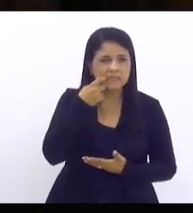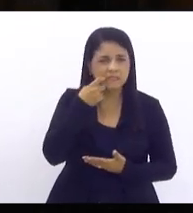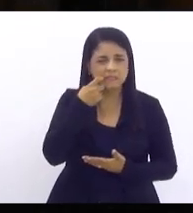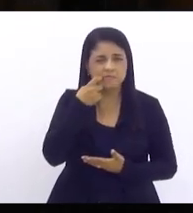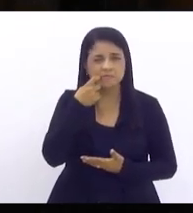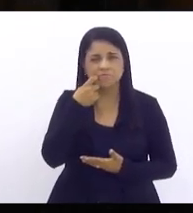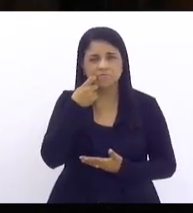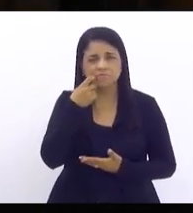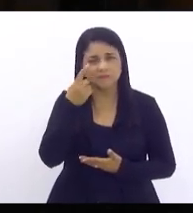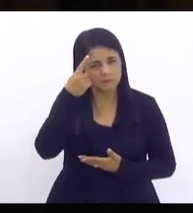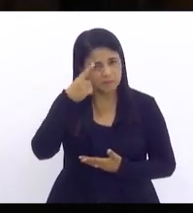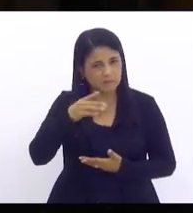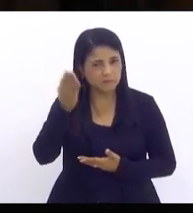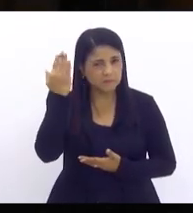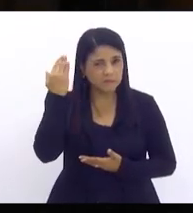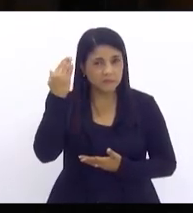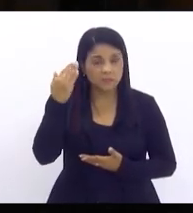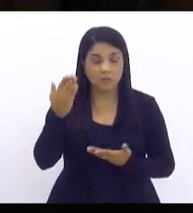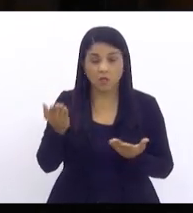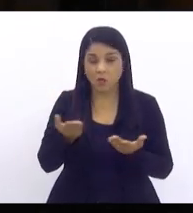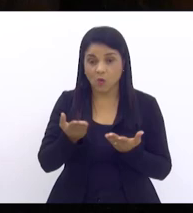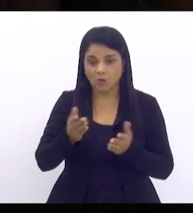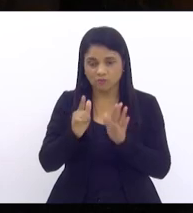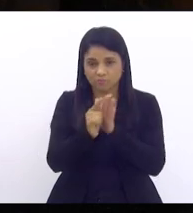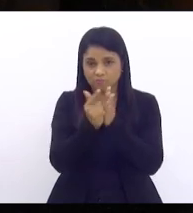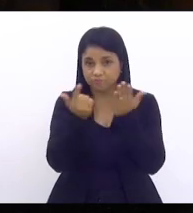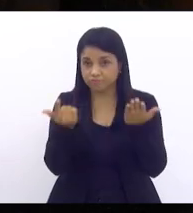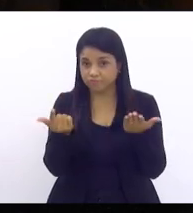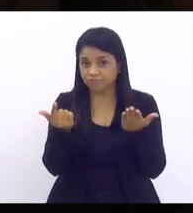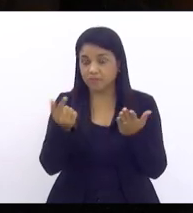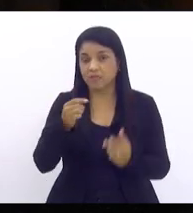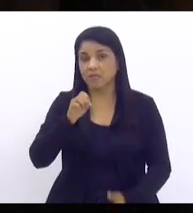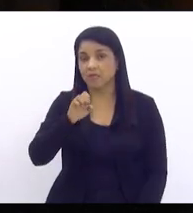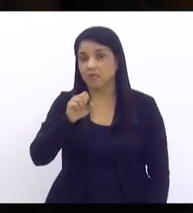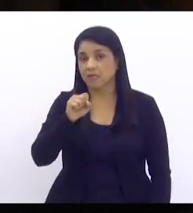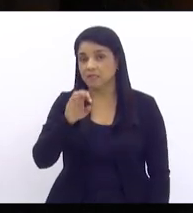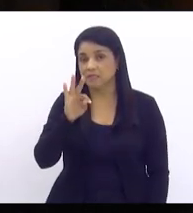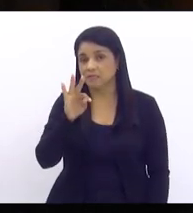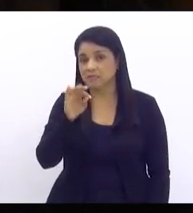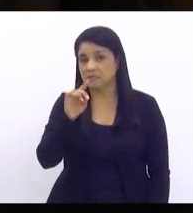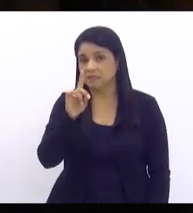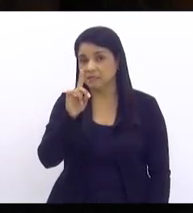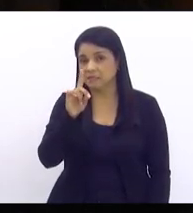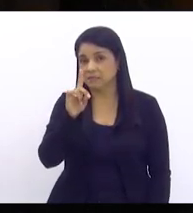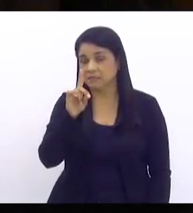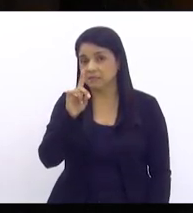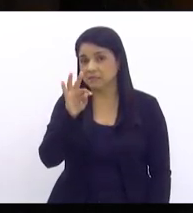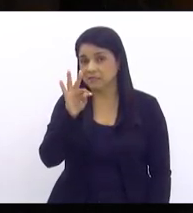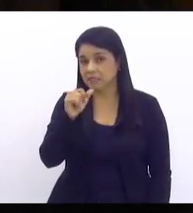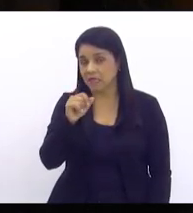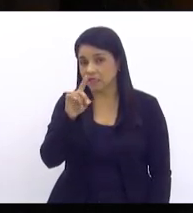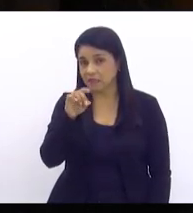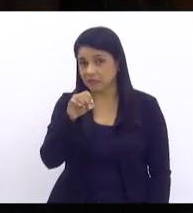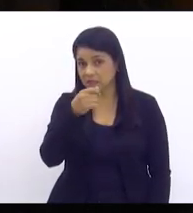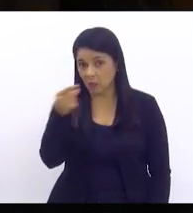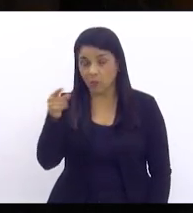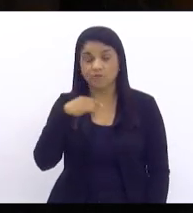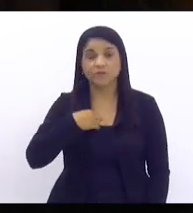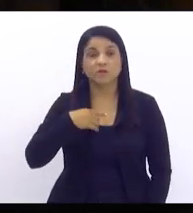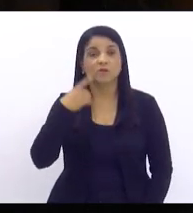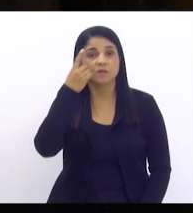hoje, ao ver o Estadão, deputado Flávio Serafini, um